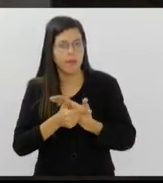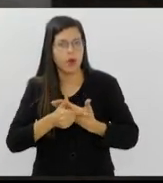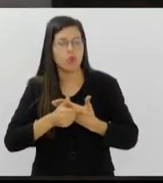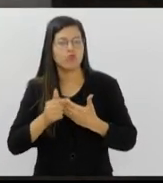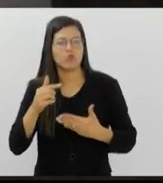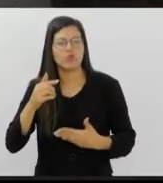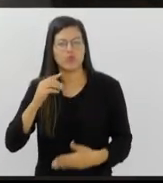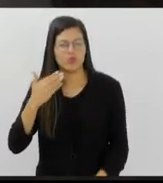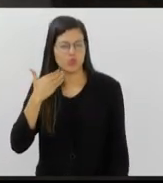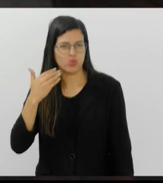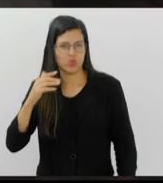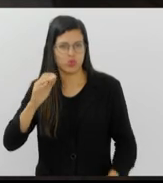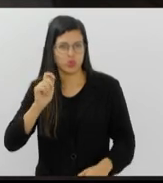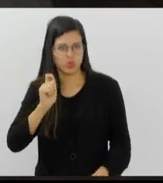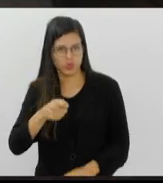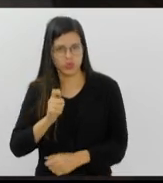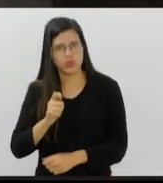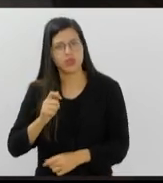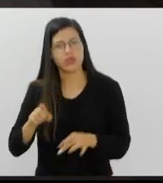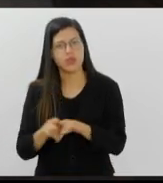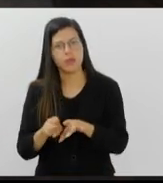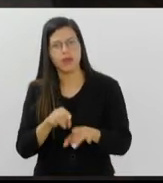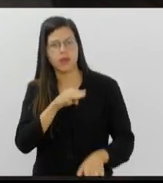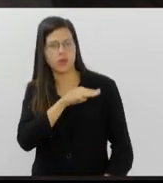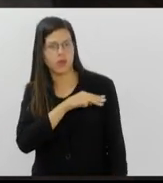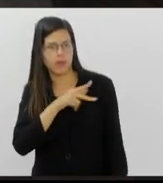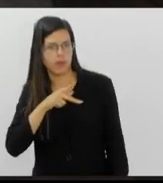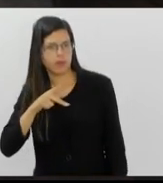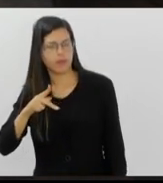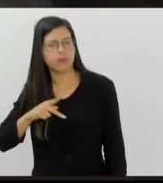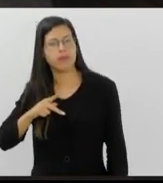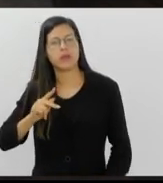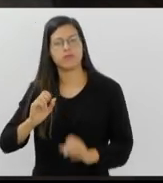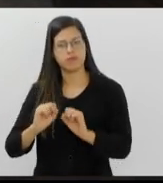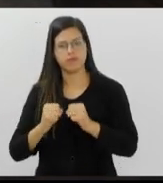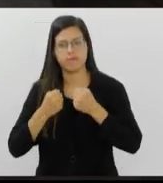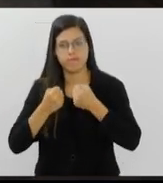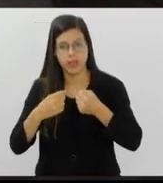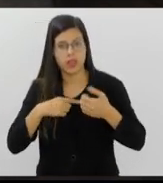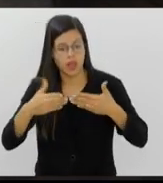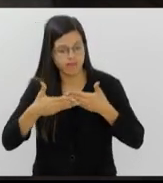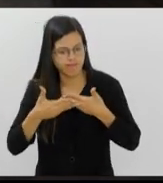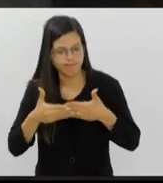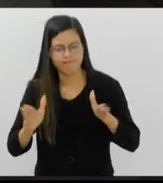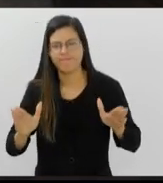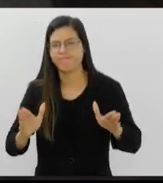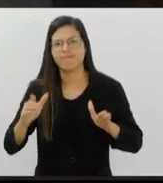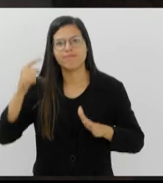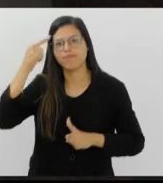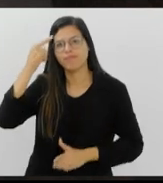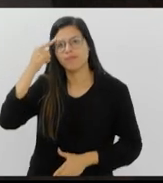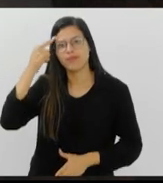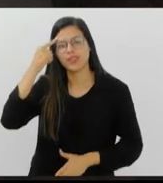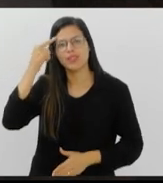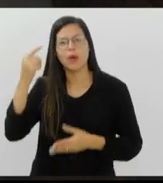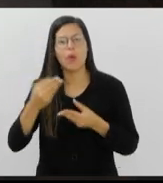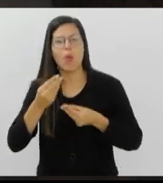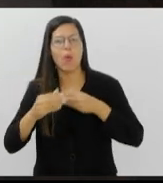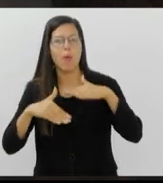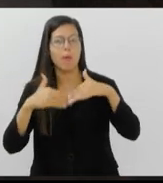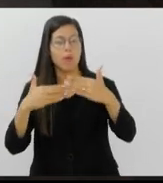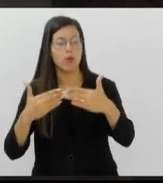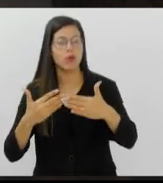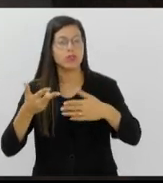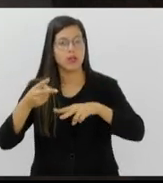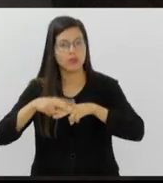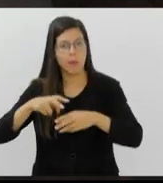e da defesa tem aberto novos caminhos para pensarmos o processo penal como